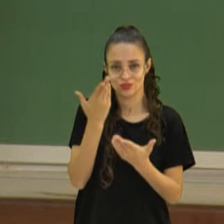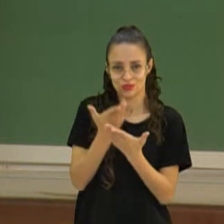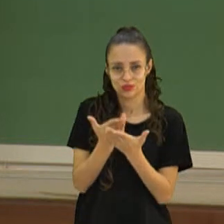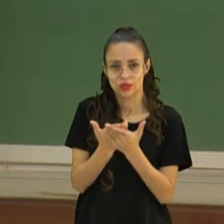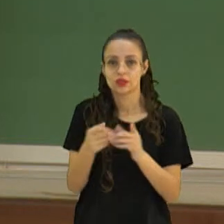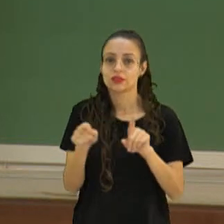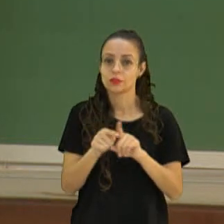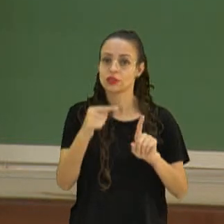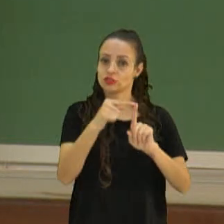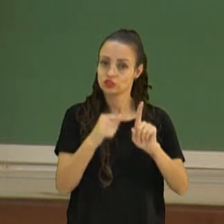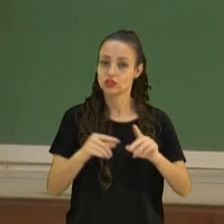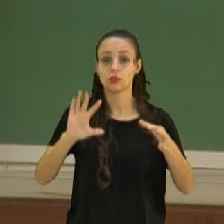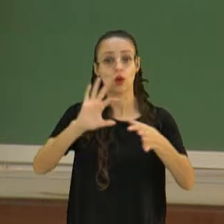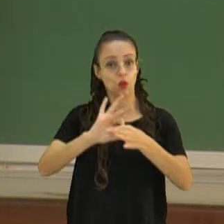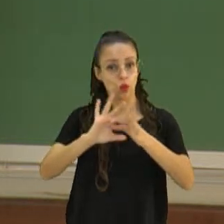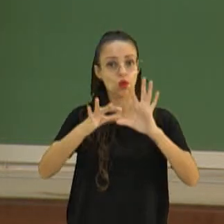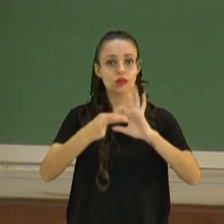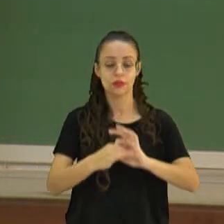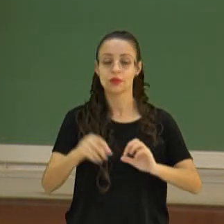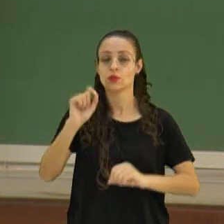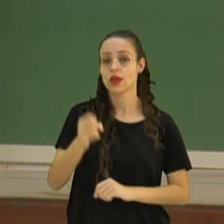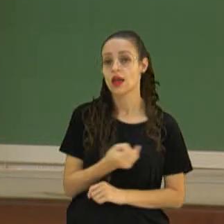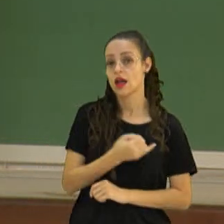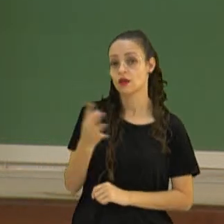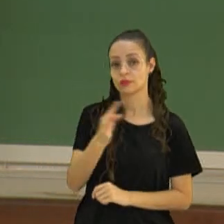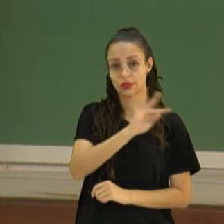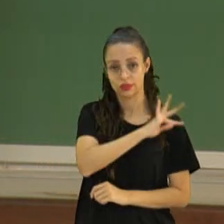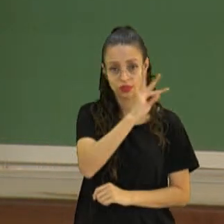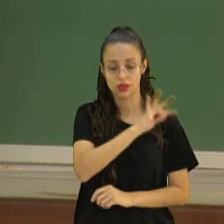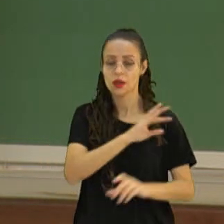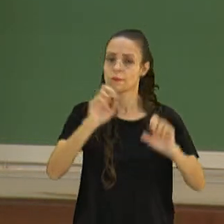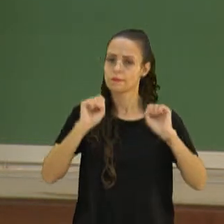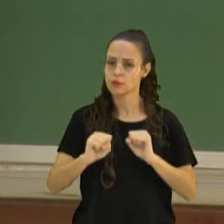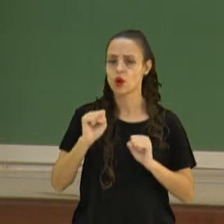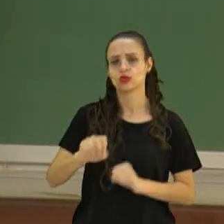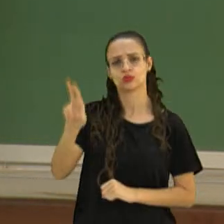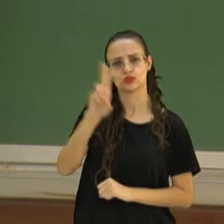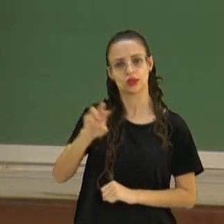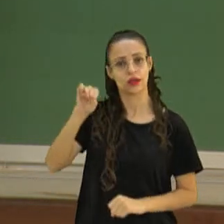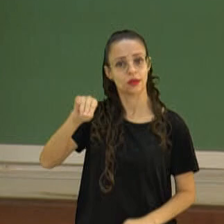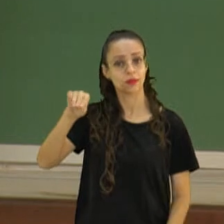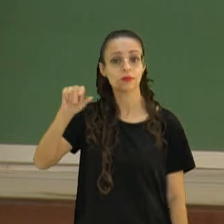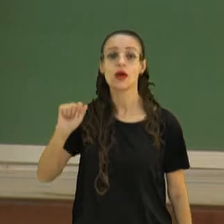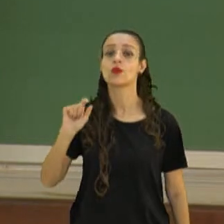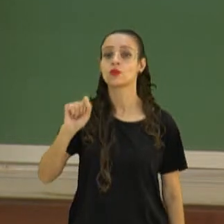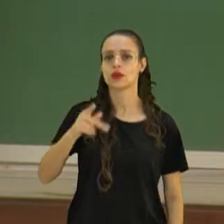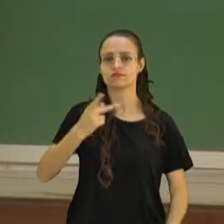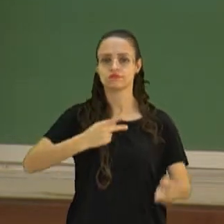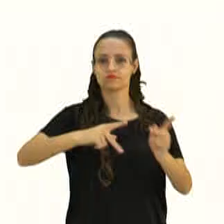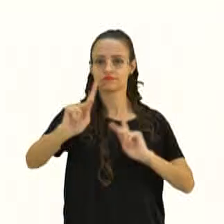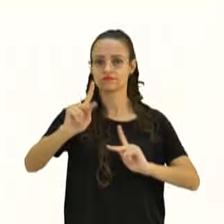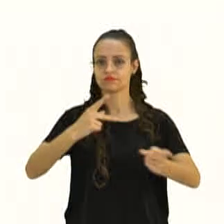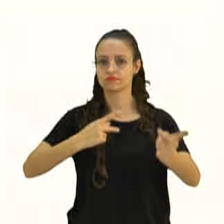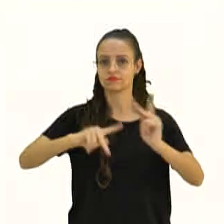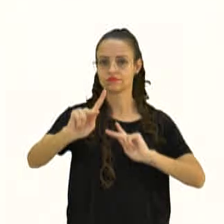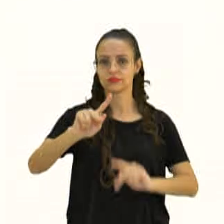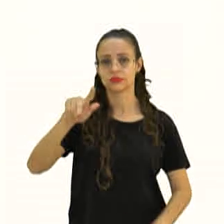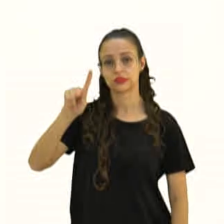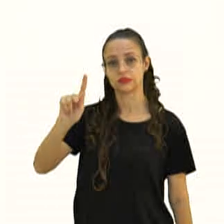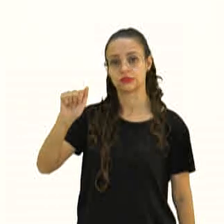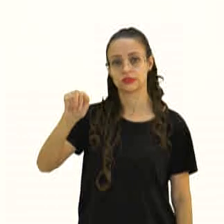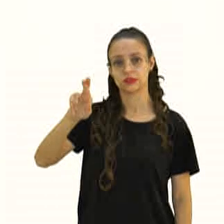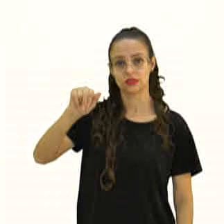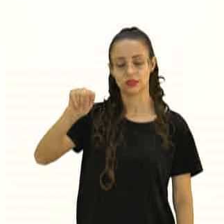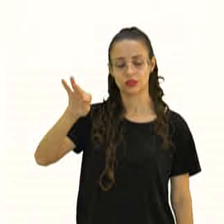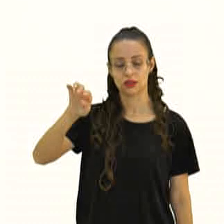também, que é uma modalidade olímpica, né, que algumas técnicas, situações podem ser usadas no MMA, é o Karatê, né? Então, esse nome é usado